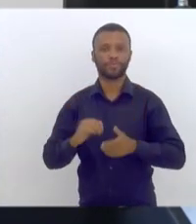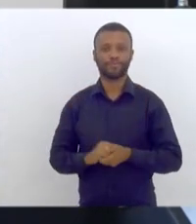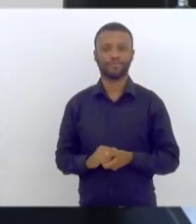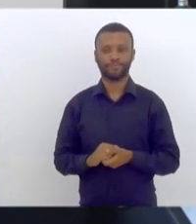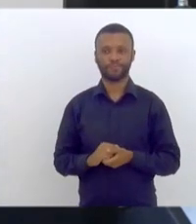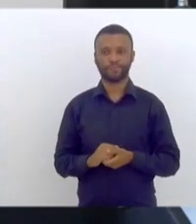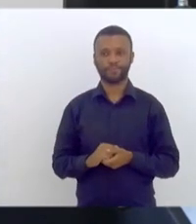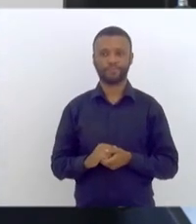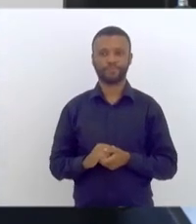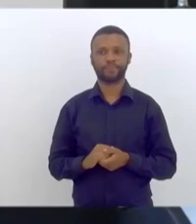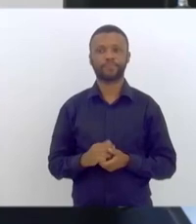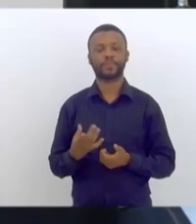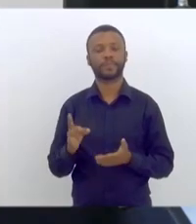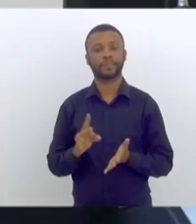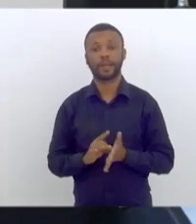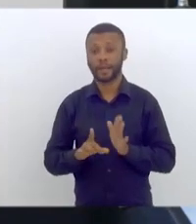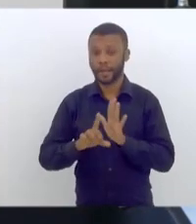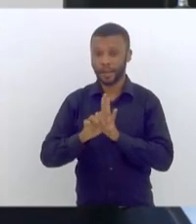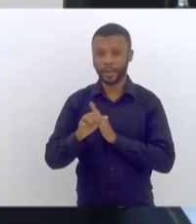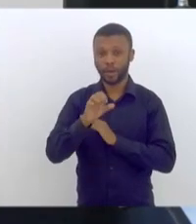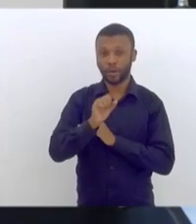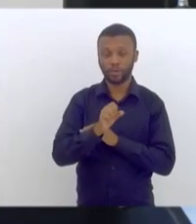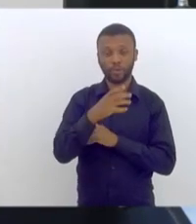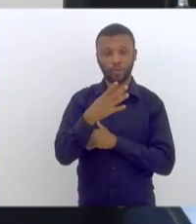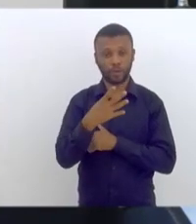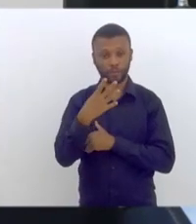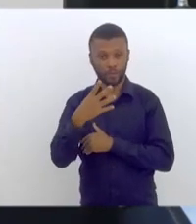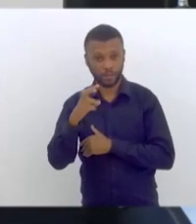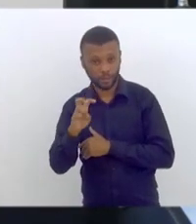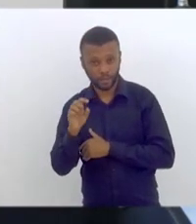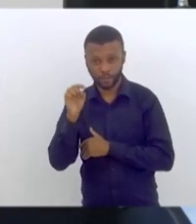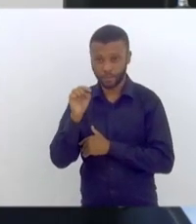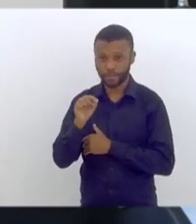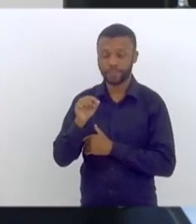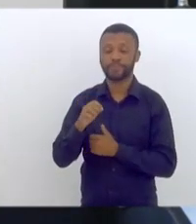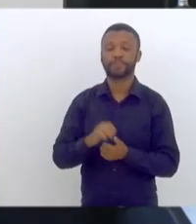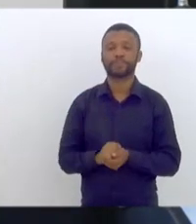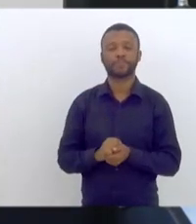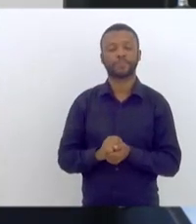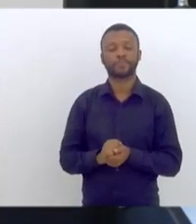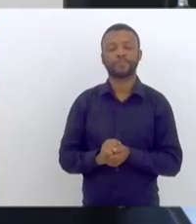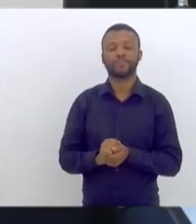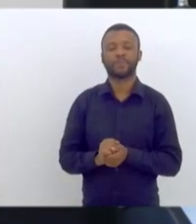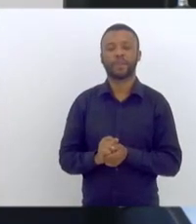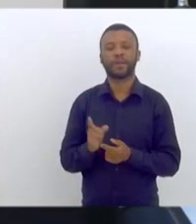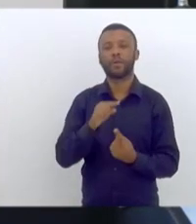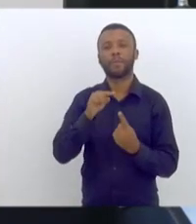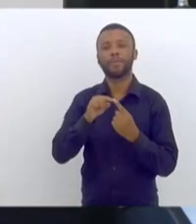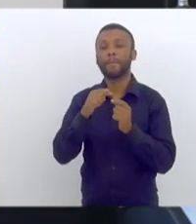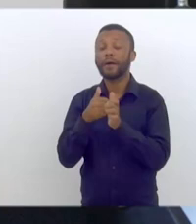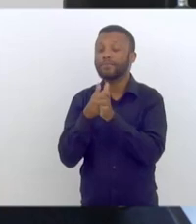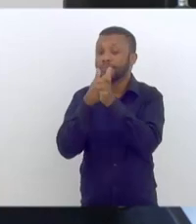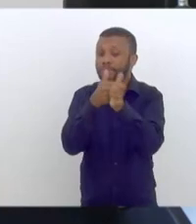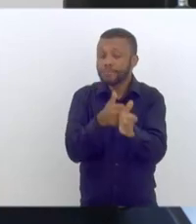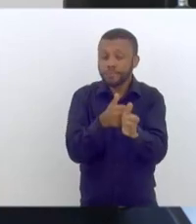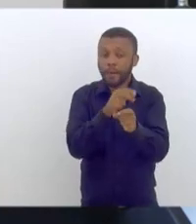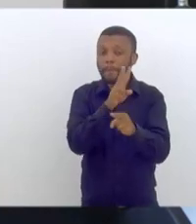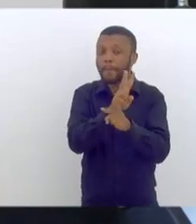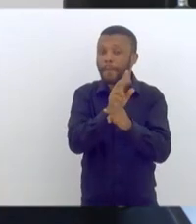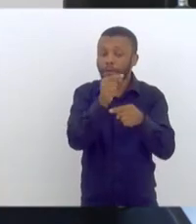e exatamente ali 8445 é para fazer esse acompanhamento ela foi muito